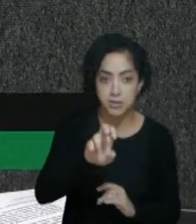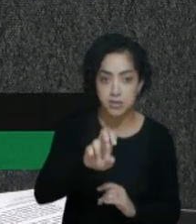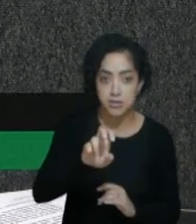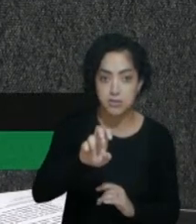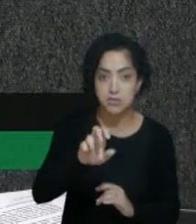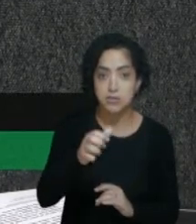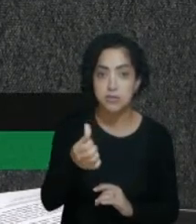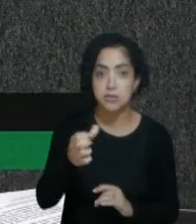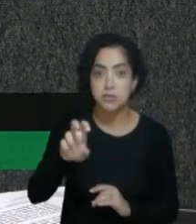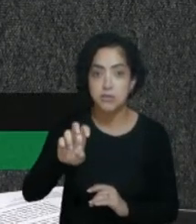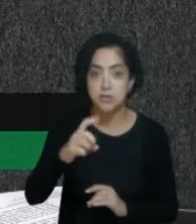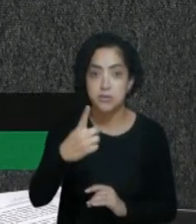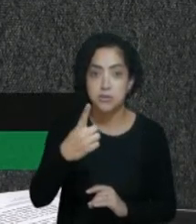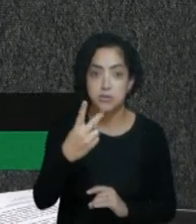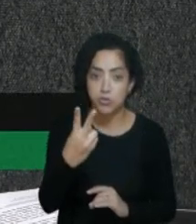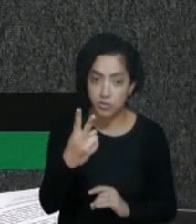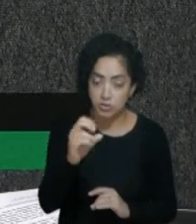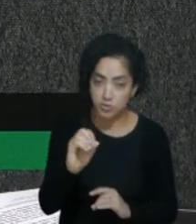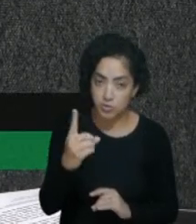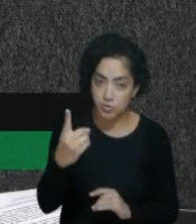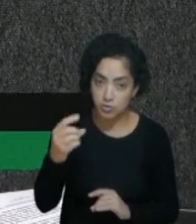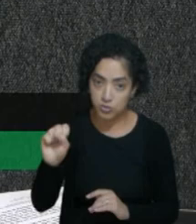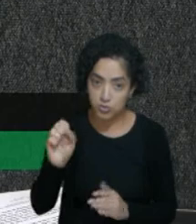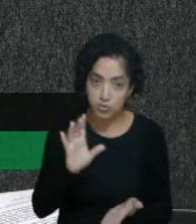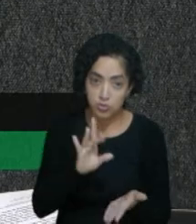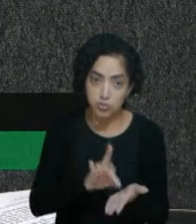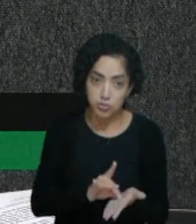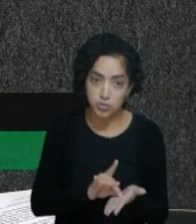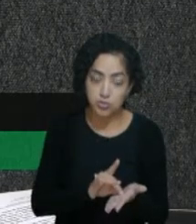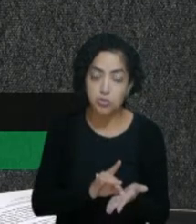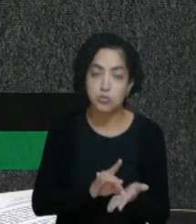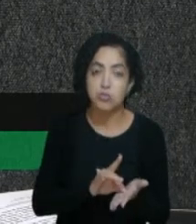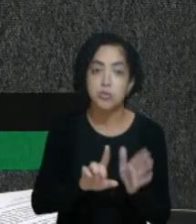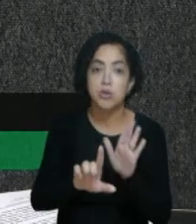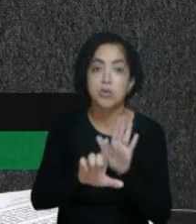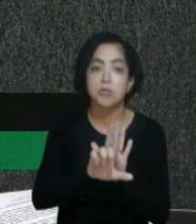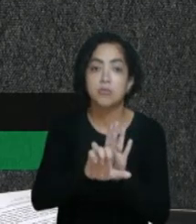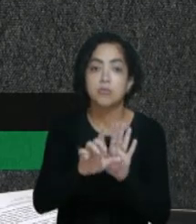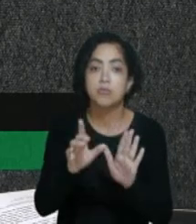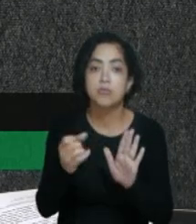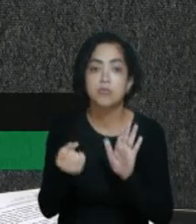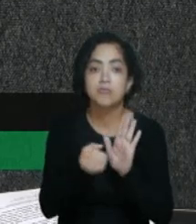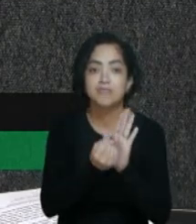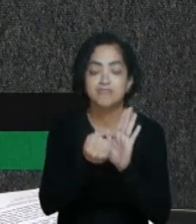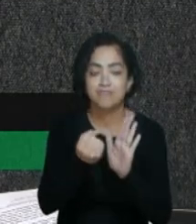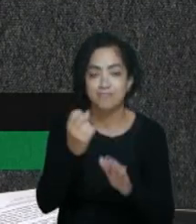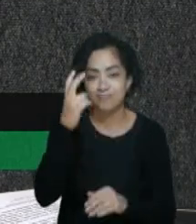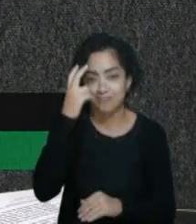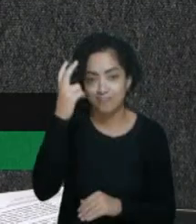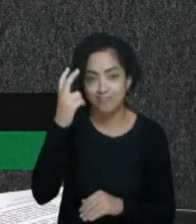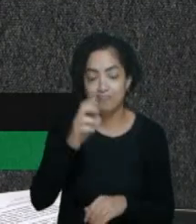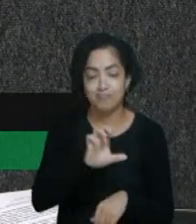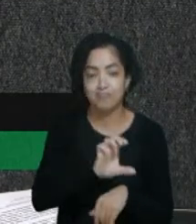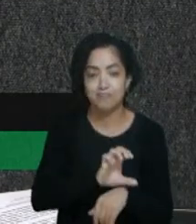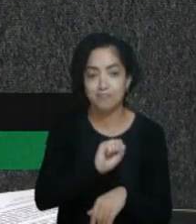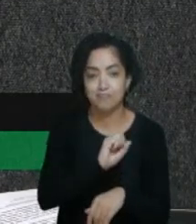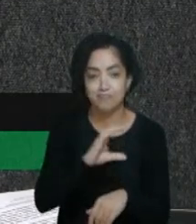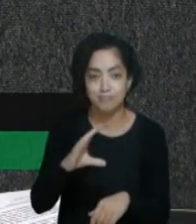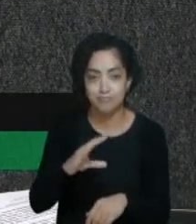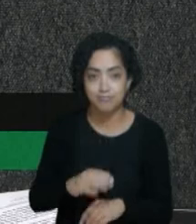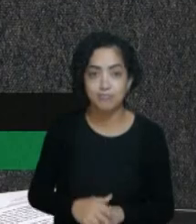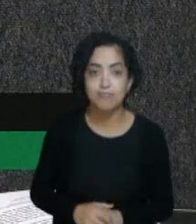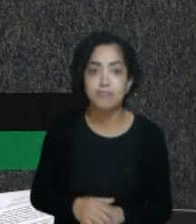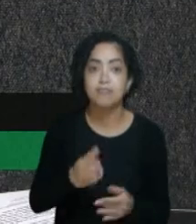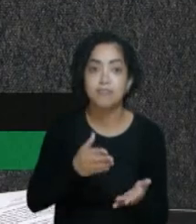2018 que consolida as leis que dispõe sobre o patrimônio cultural do Estado de Santa Catarina relatoria Deputado Napoleão é